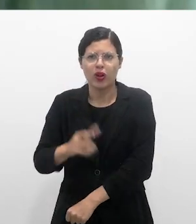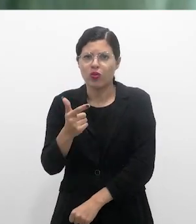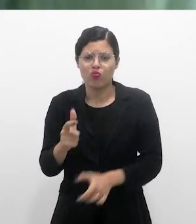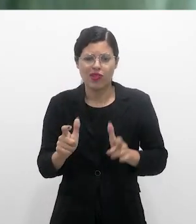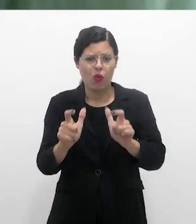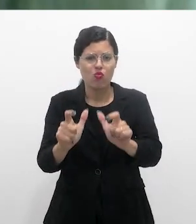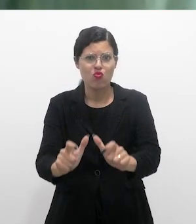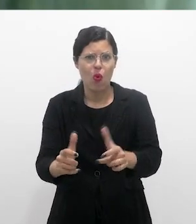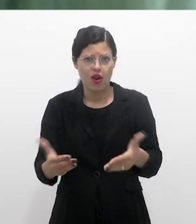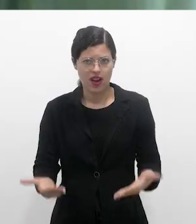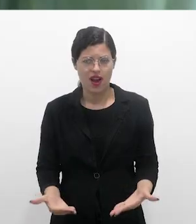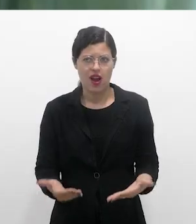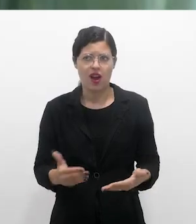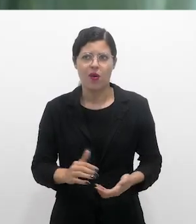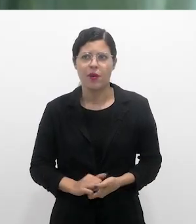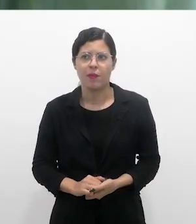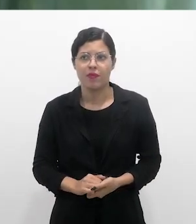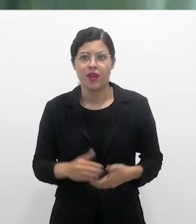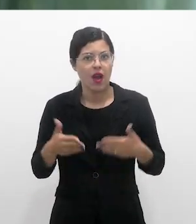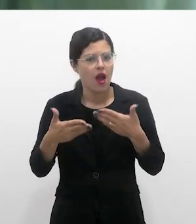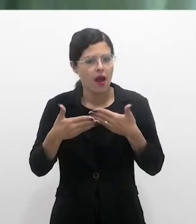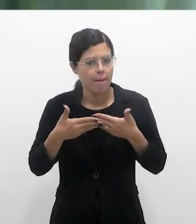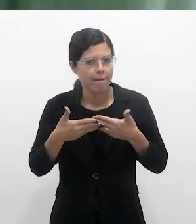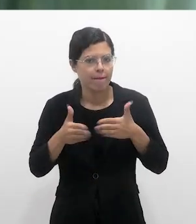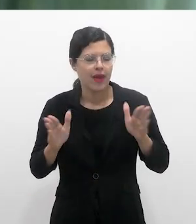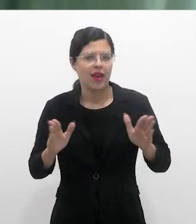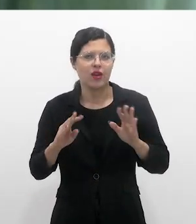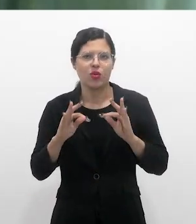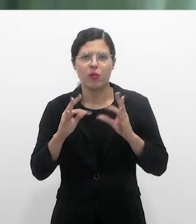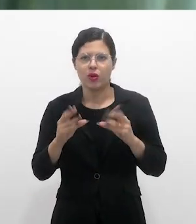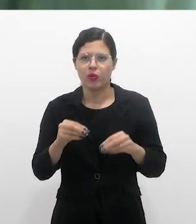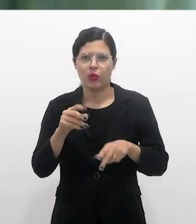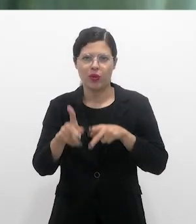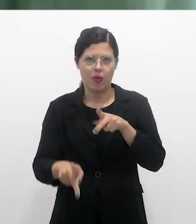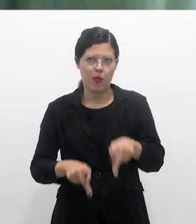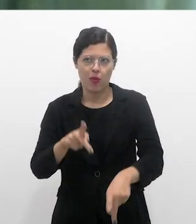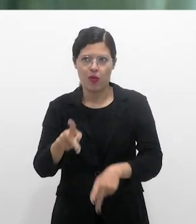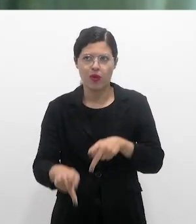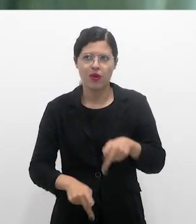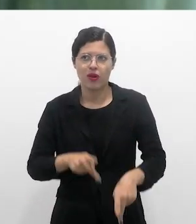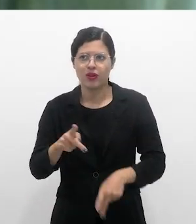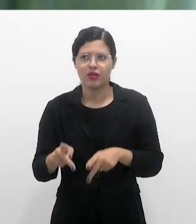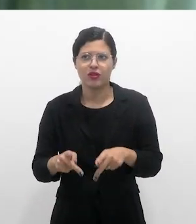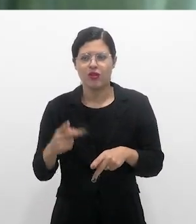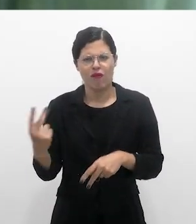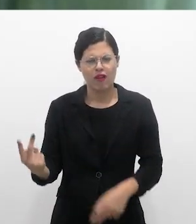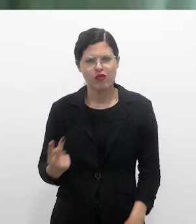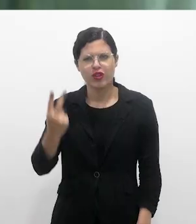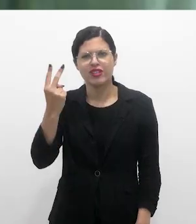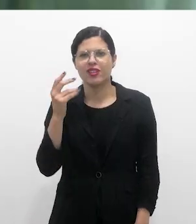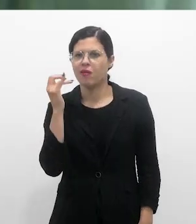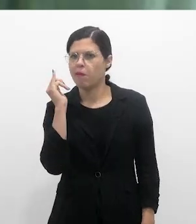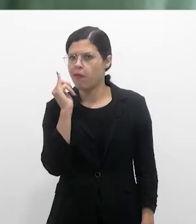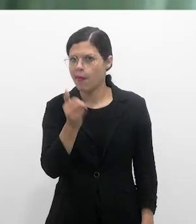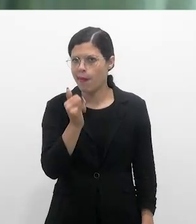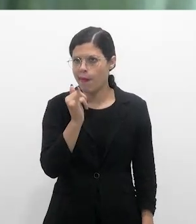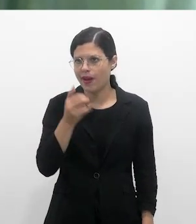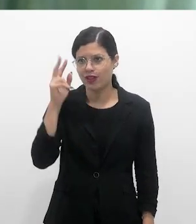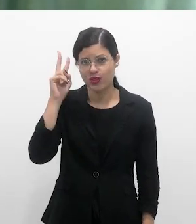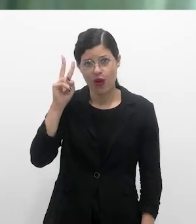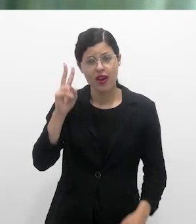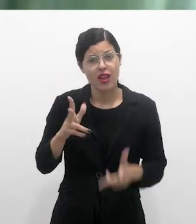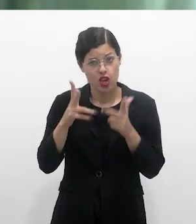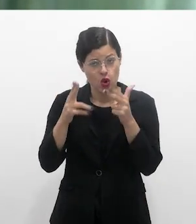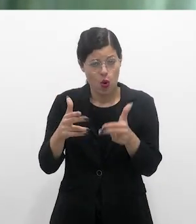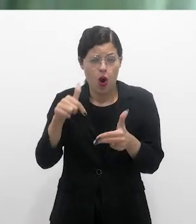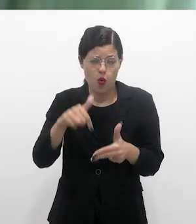local que seja aberto para toda a população, reverenciando e contando a história, como está sendo contada